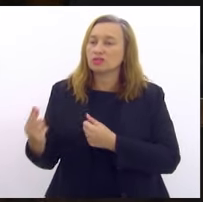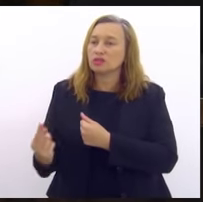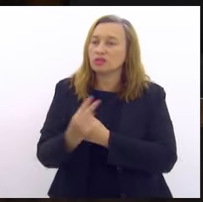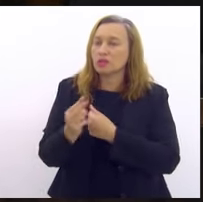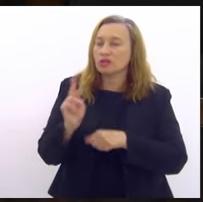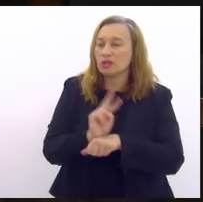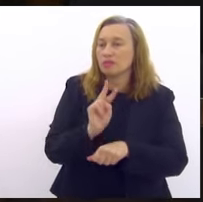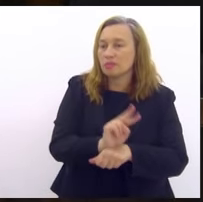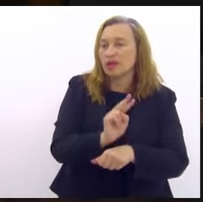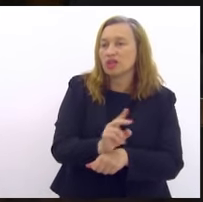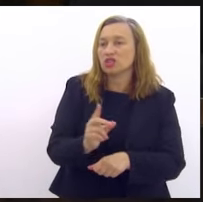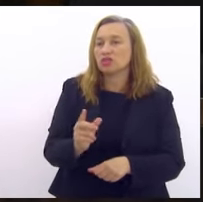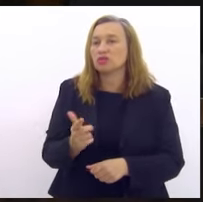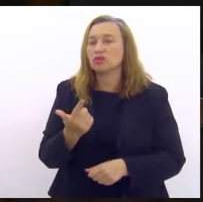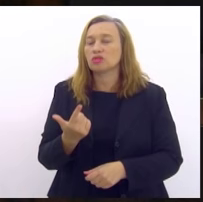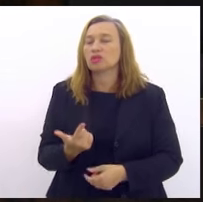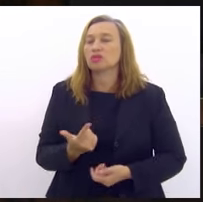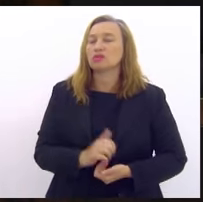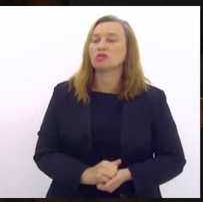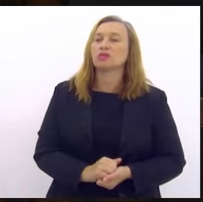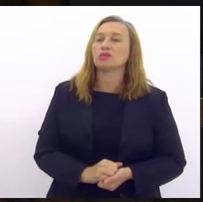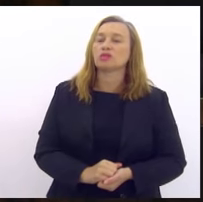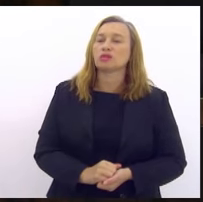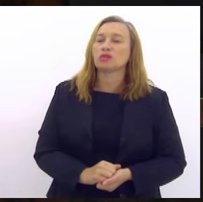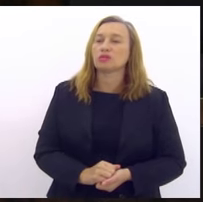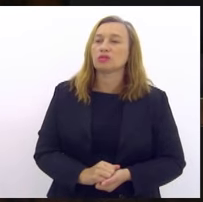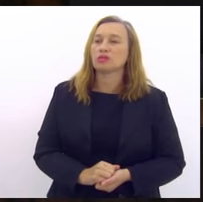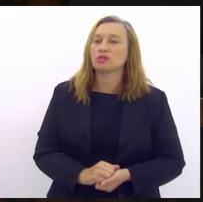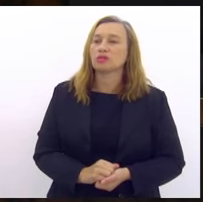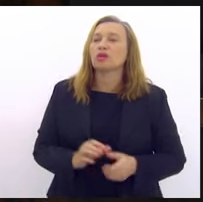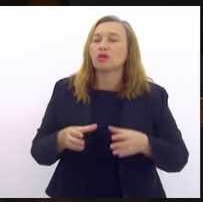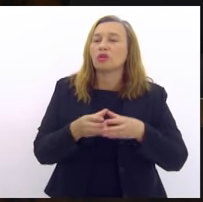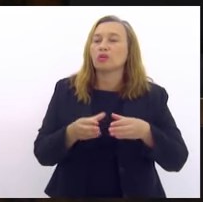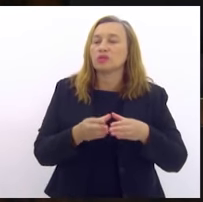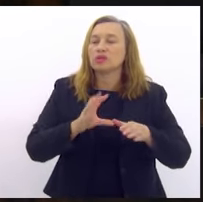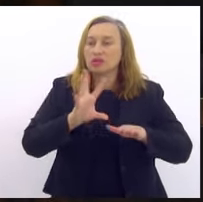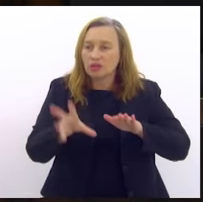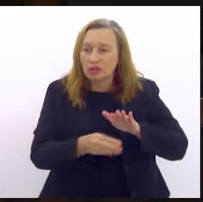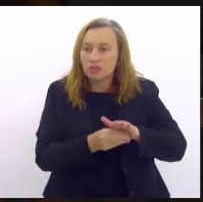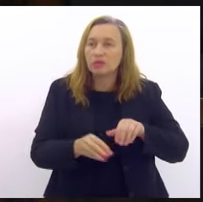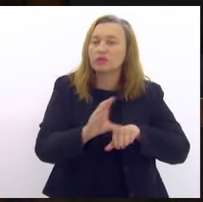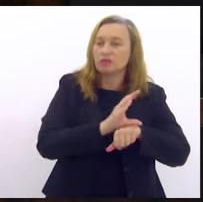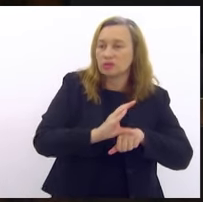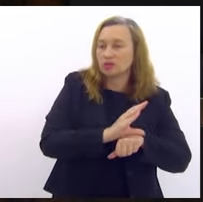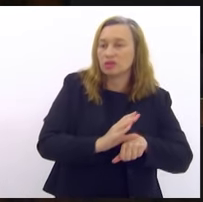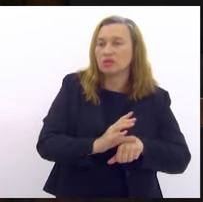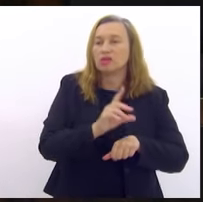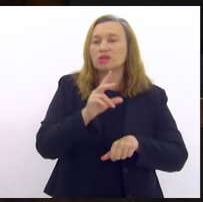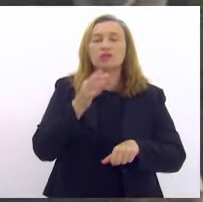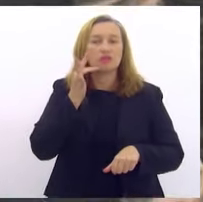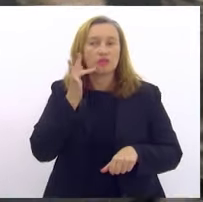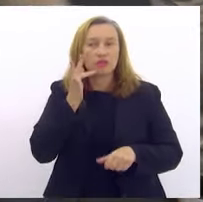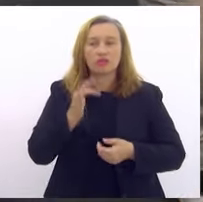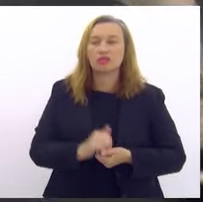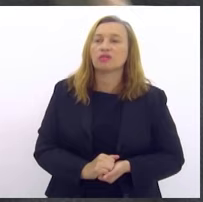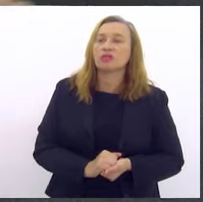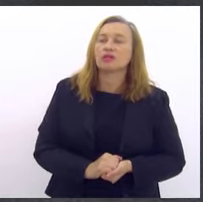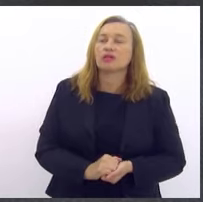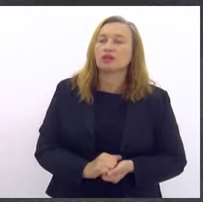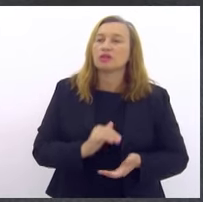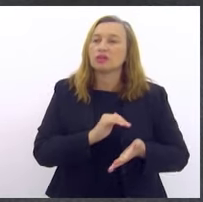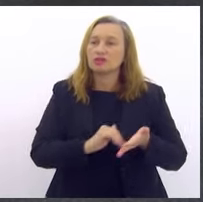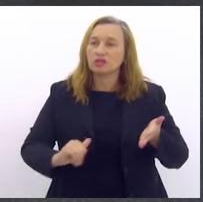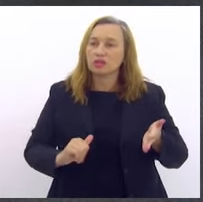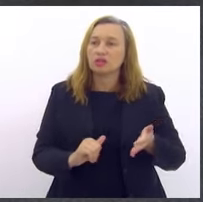demais linhas de crédito. Pendendo de parecer da Comissão de Emendas Constitucionais e Vetos, deputado Jorge Felipe. Pela